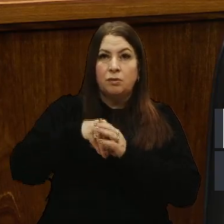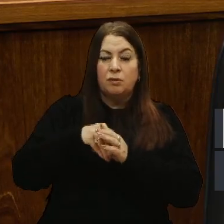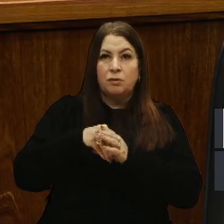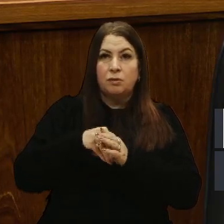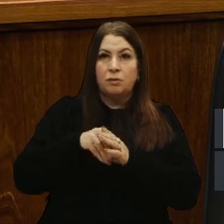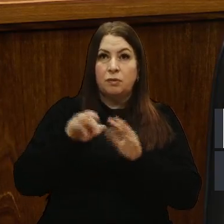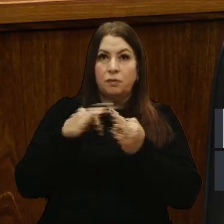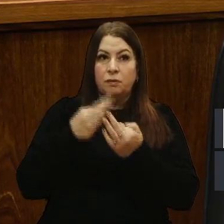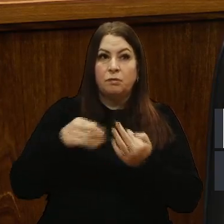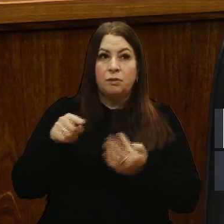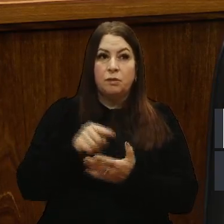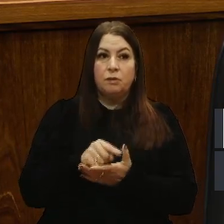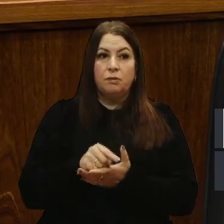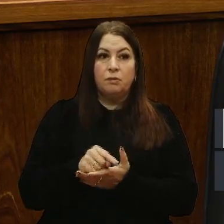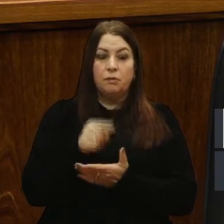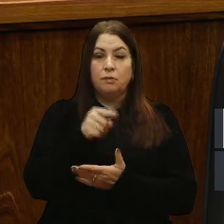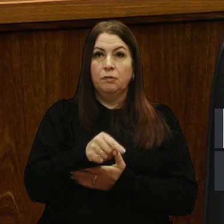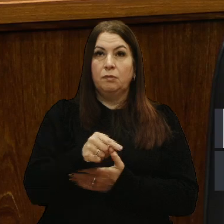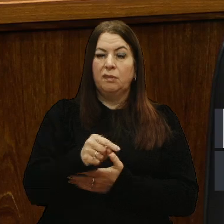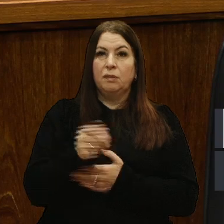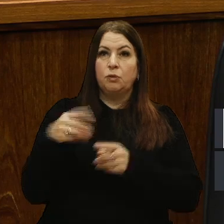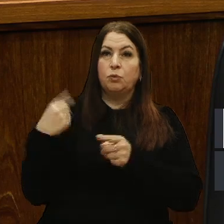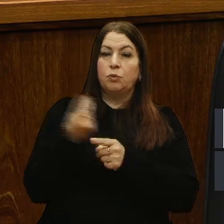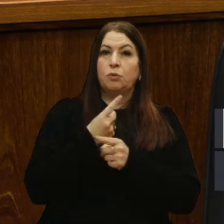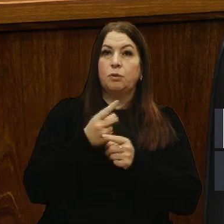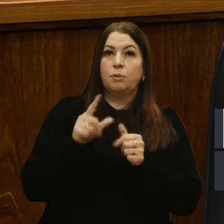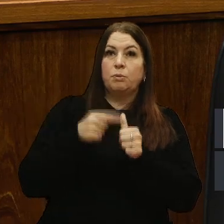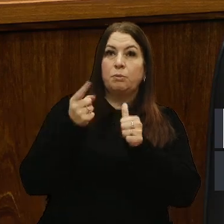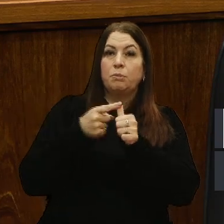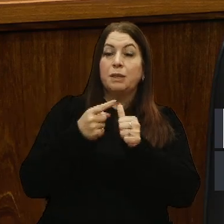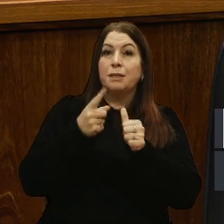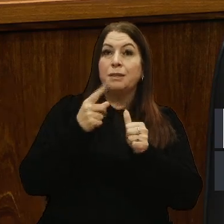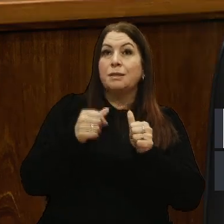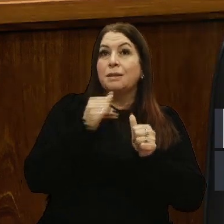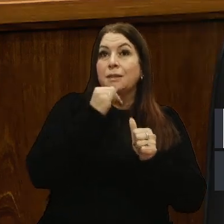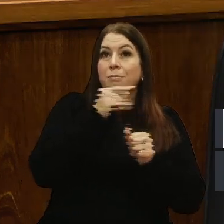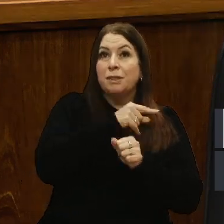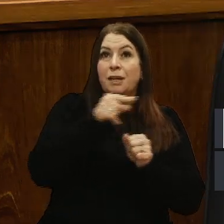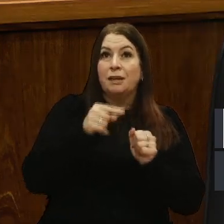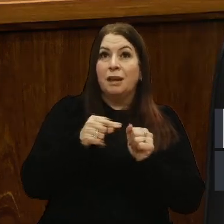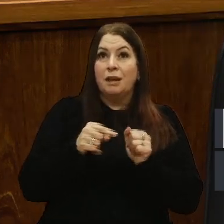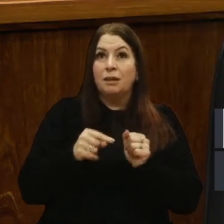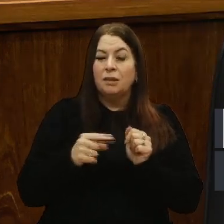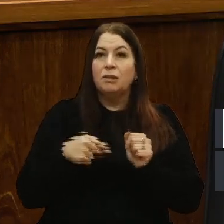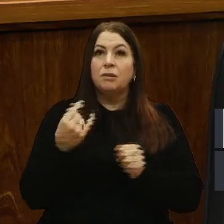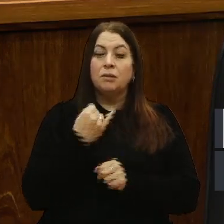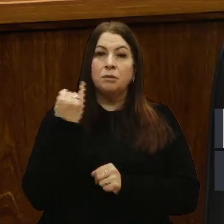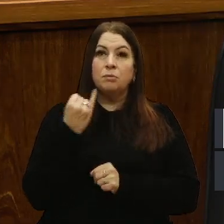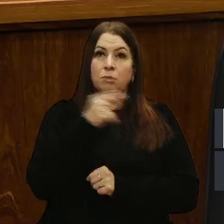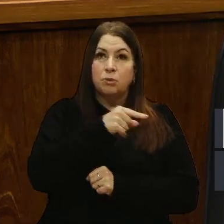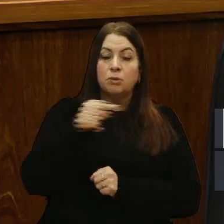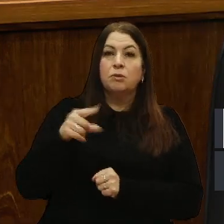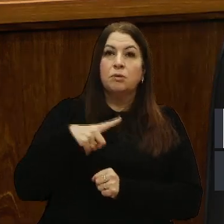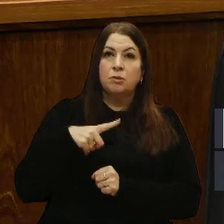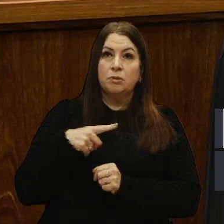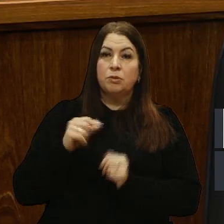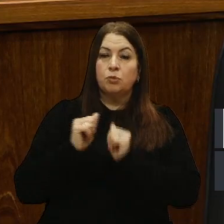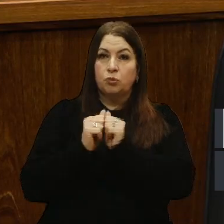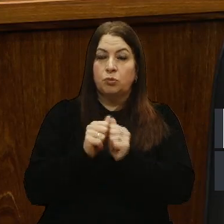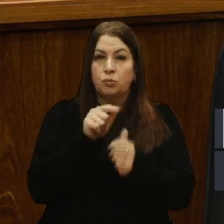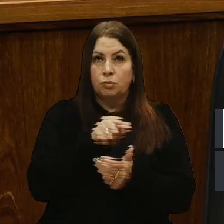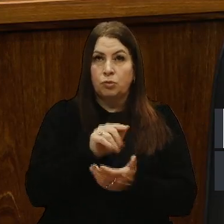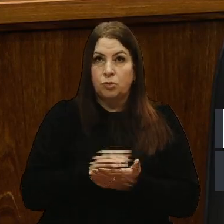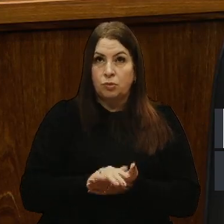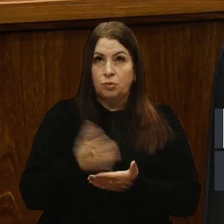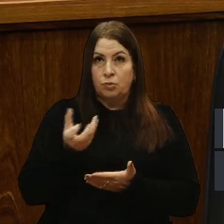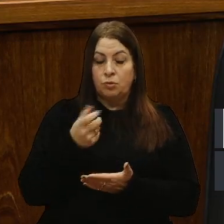família aonde vem os nossos primeiros exemplos. Mas é importante nós levarmos em consideração, e